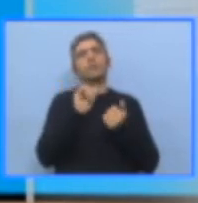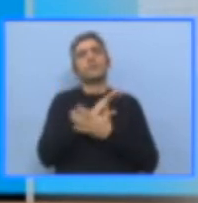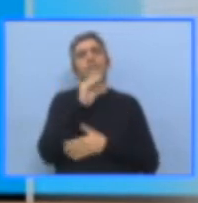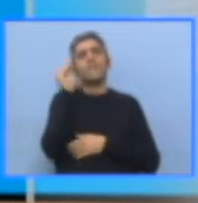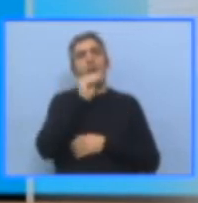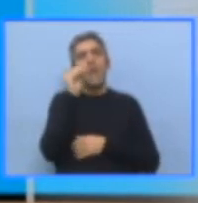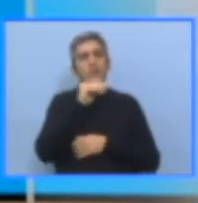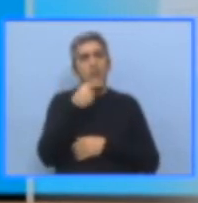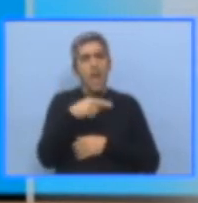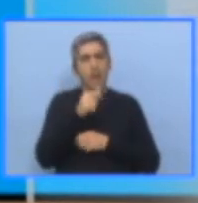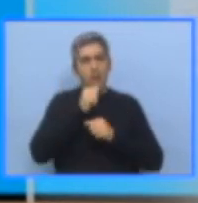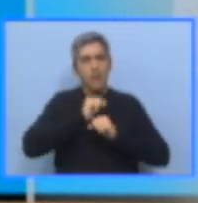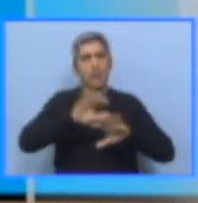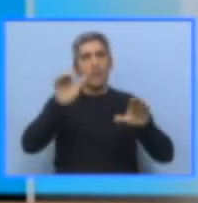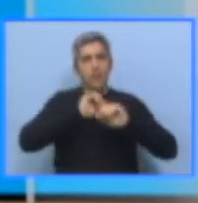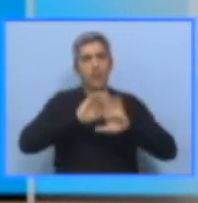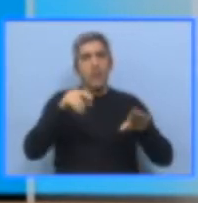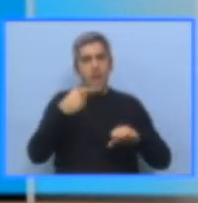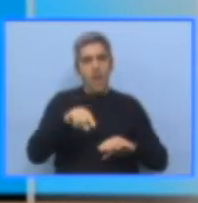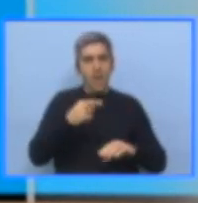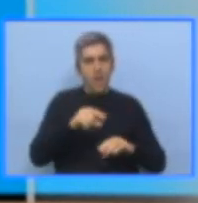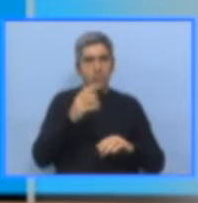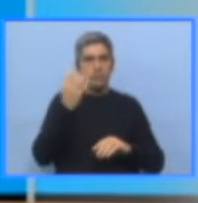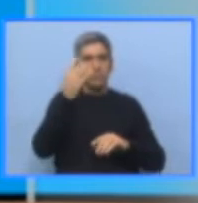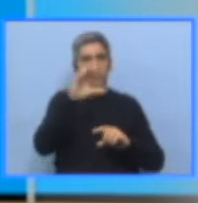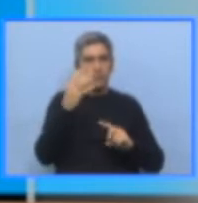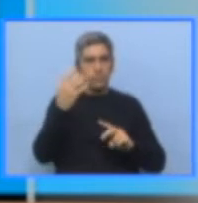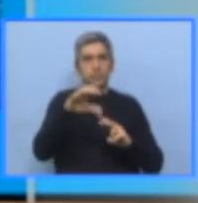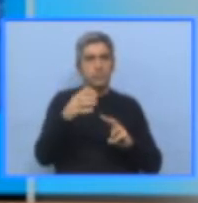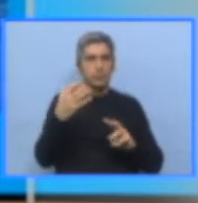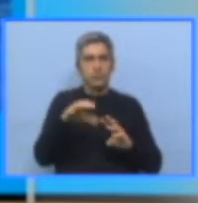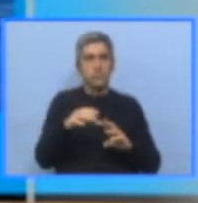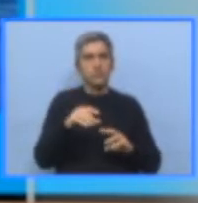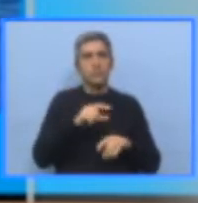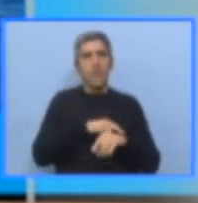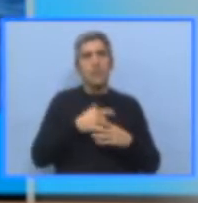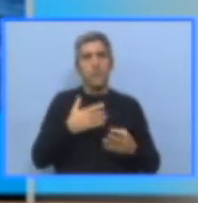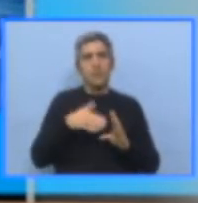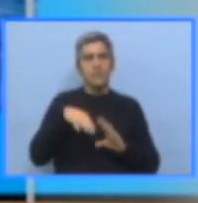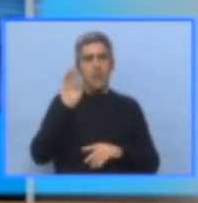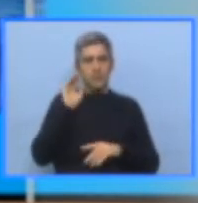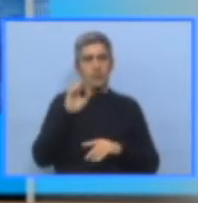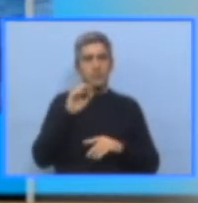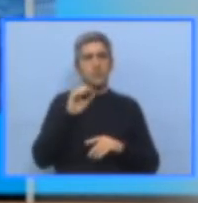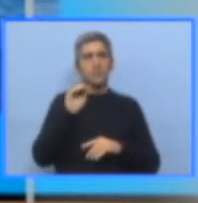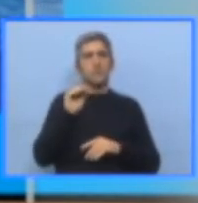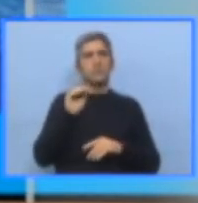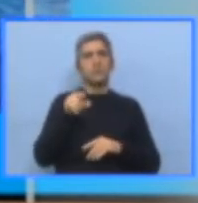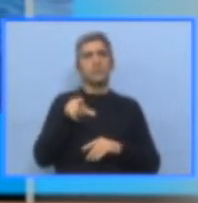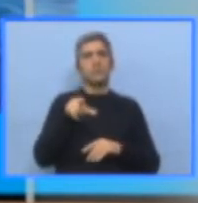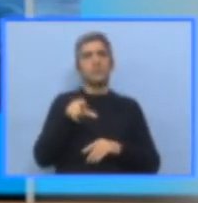notícias falsas, que vão sendo postas, hoje em dia muito mais nos